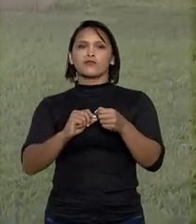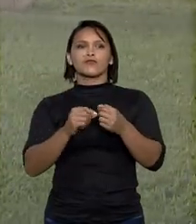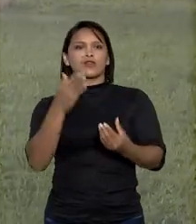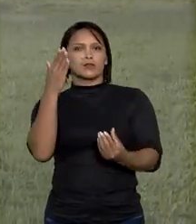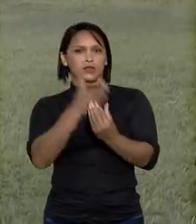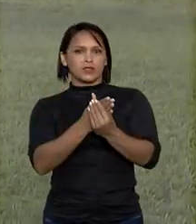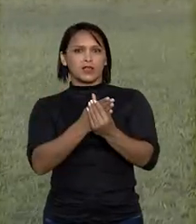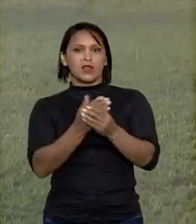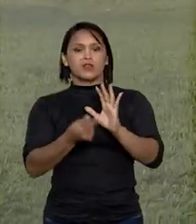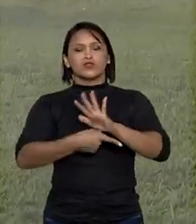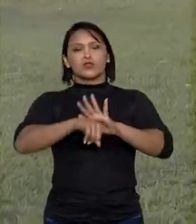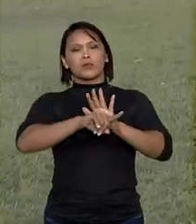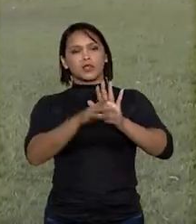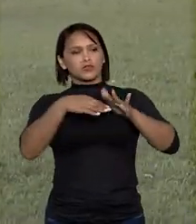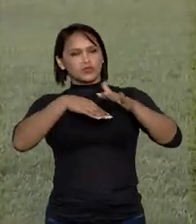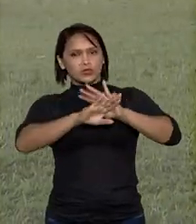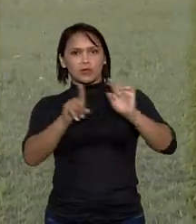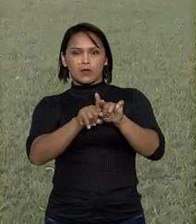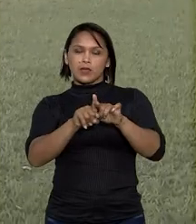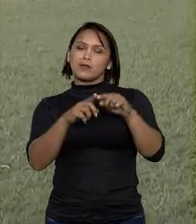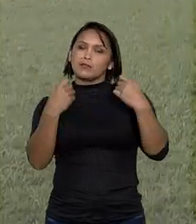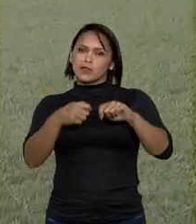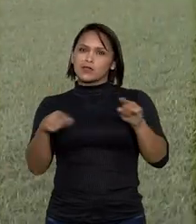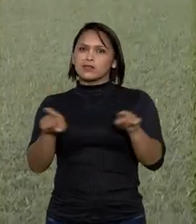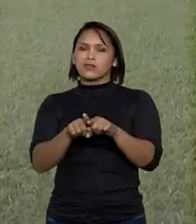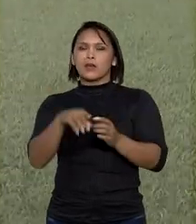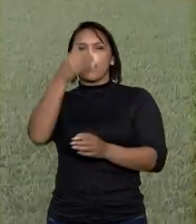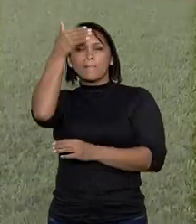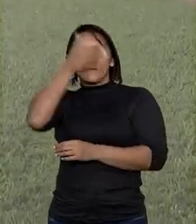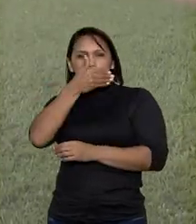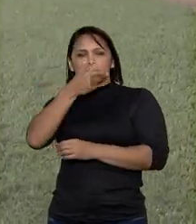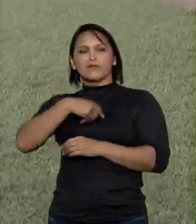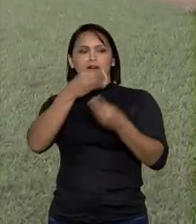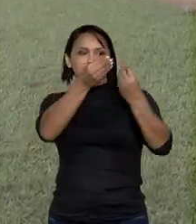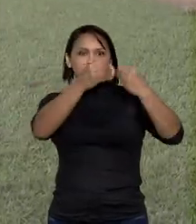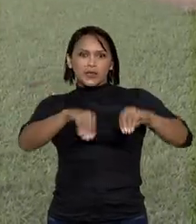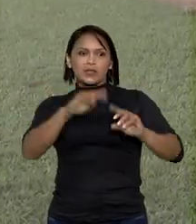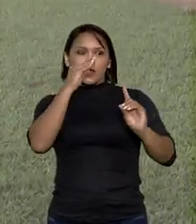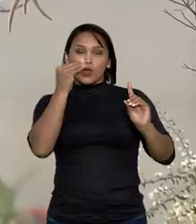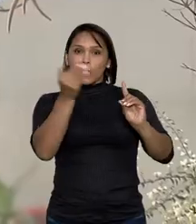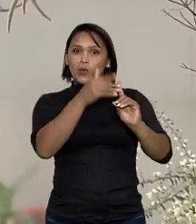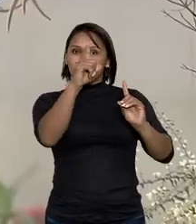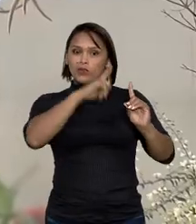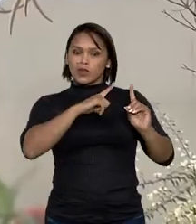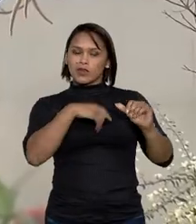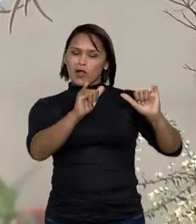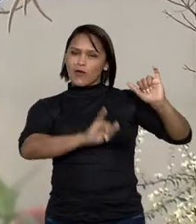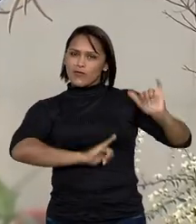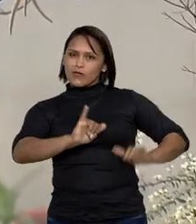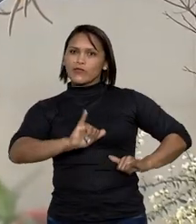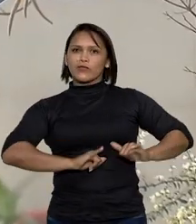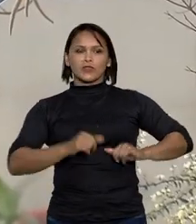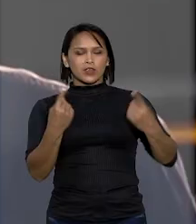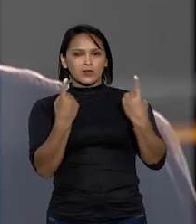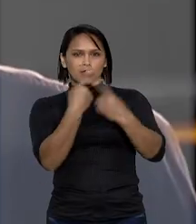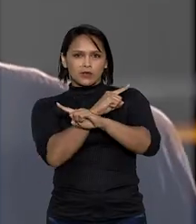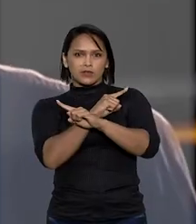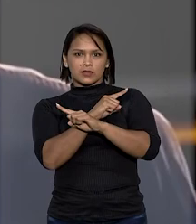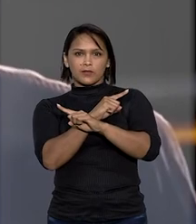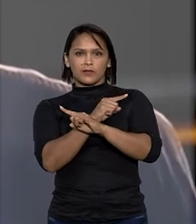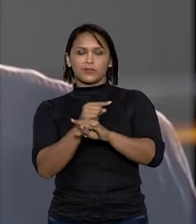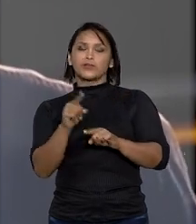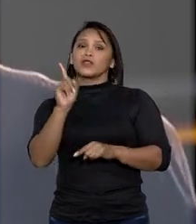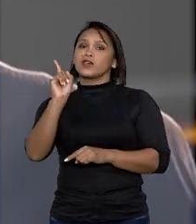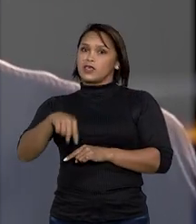ato sob pena de preclusão Além disso necessária a comprovação do prejuízo que o réu teria sofrido com a citada inversão